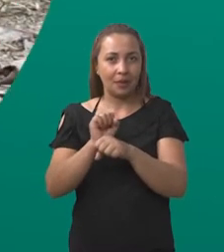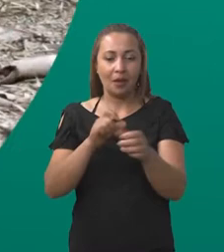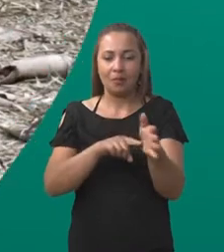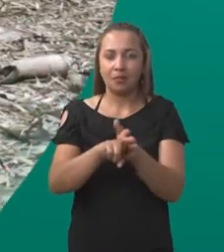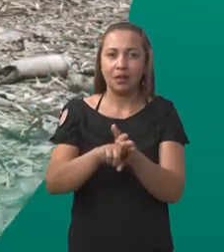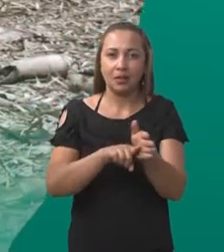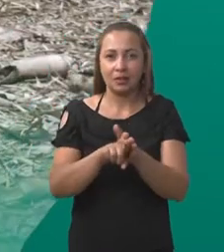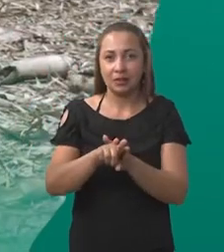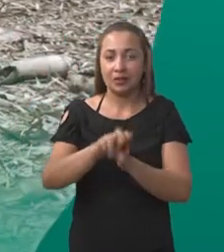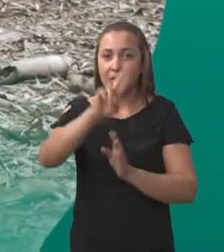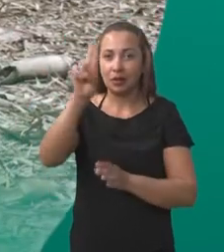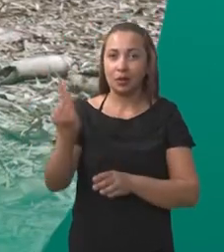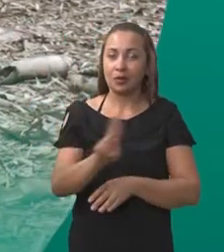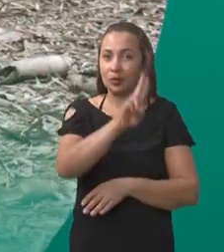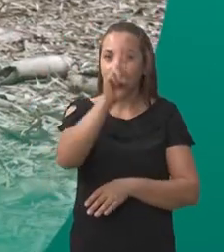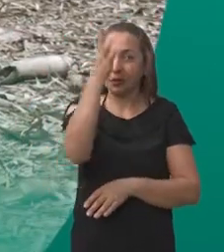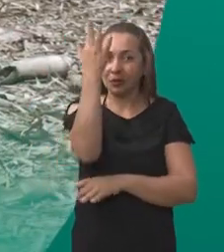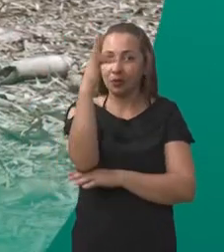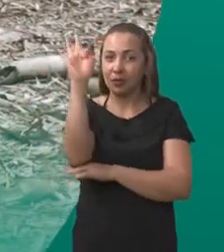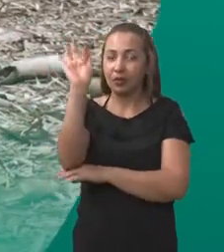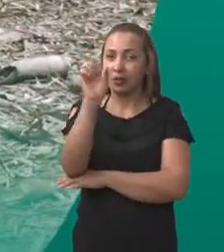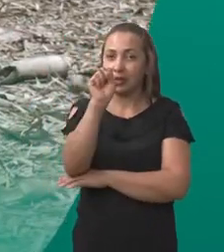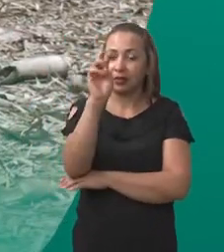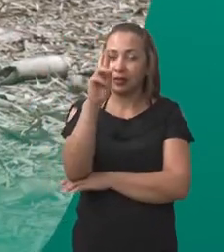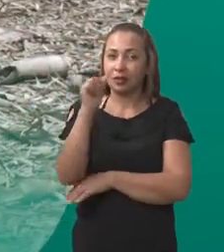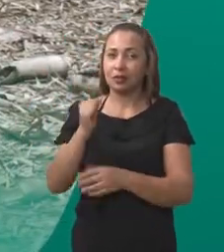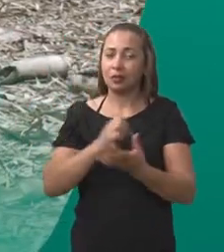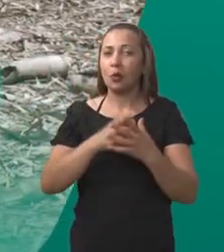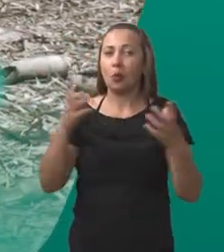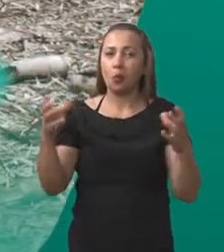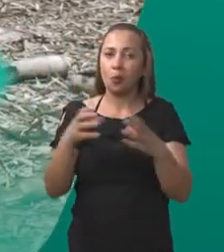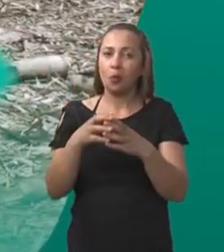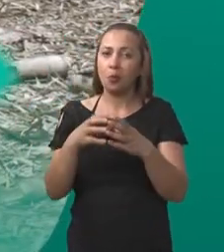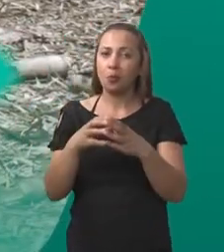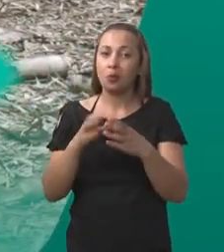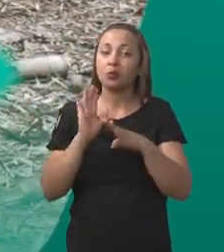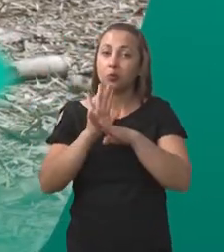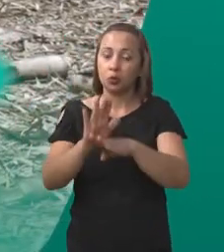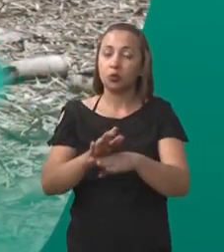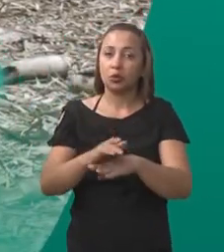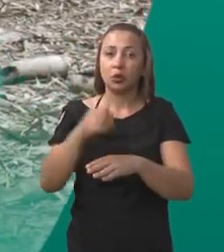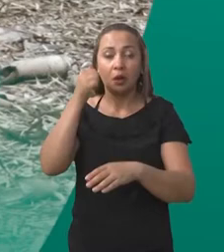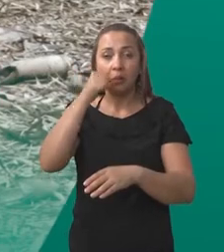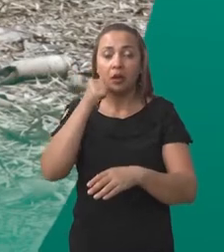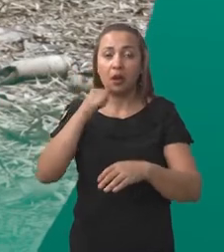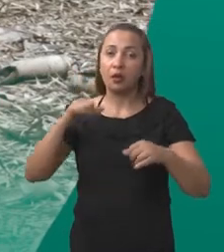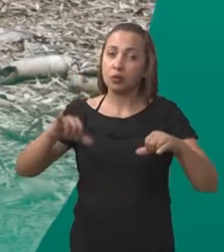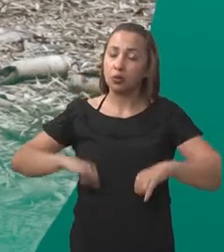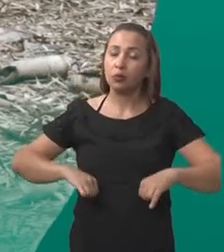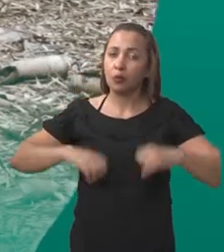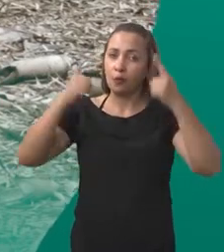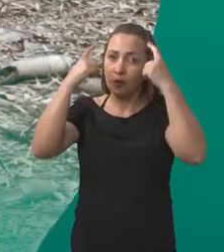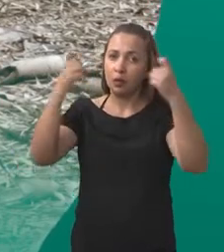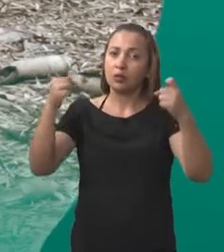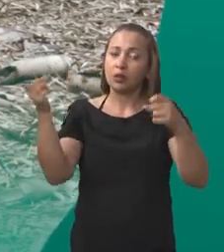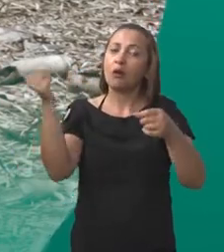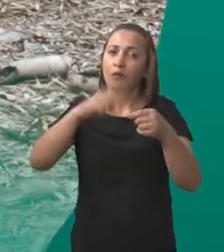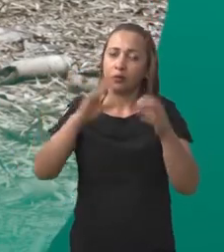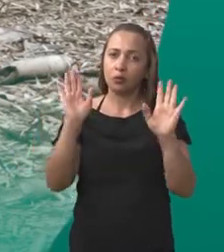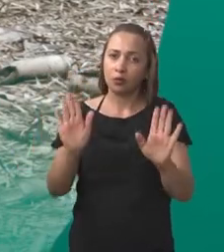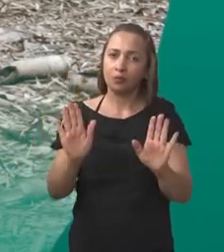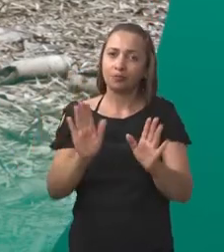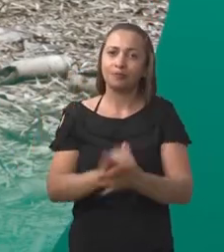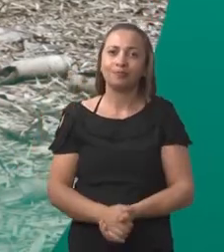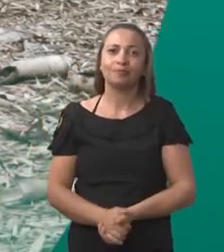E depois do intervalo, pesquisa da Universidade Federal de Sergipe dá origem a grupo de atendimento a mulheres vítimas de violência.